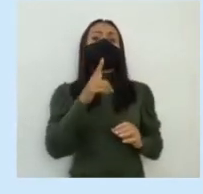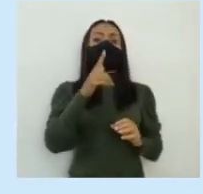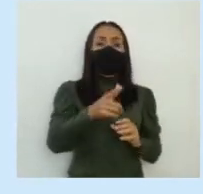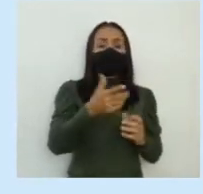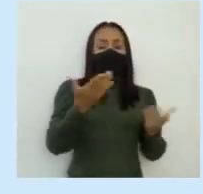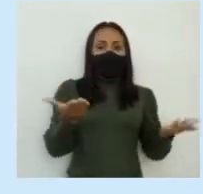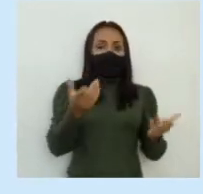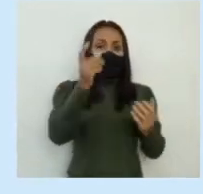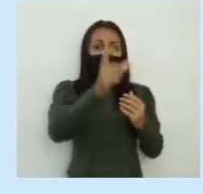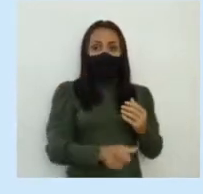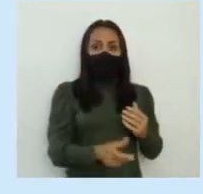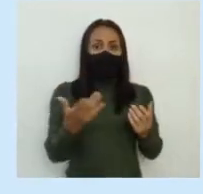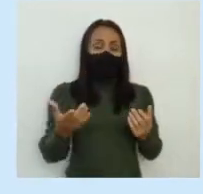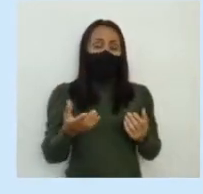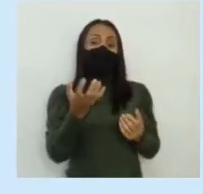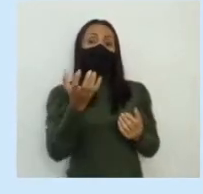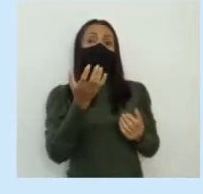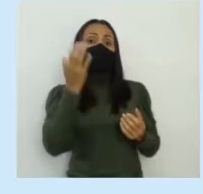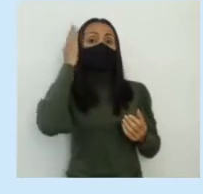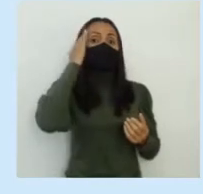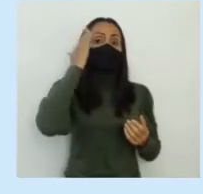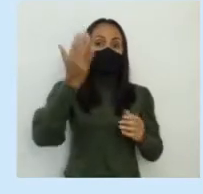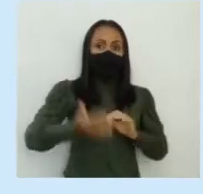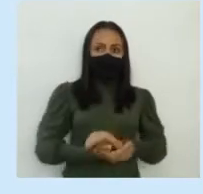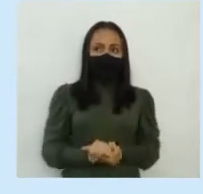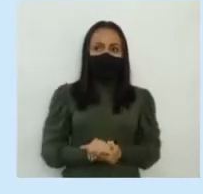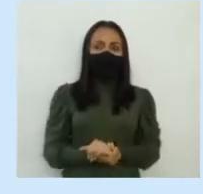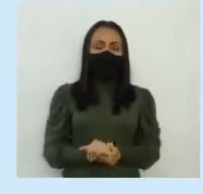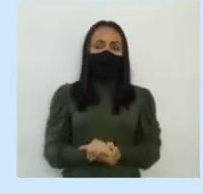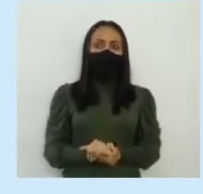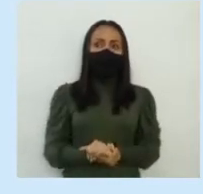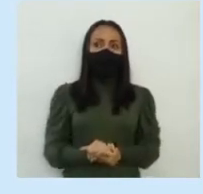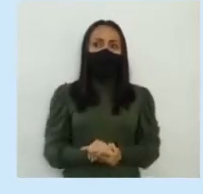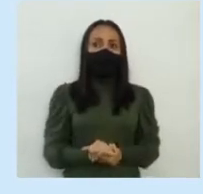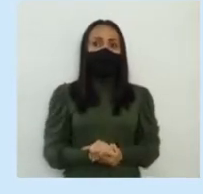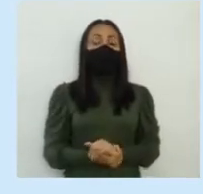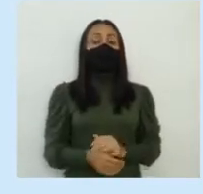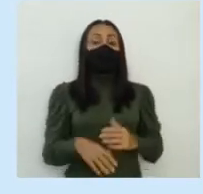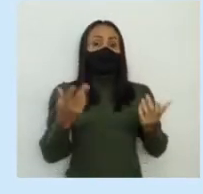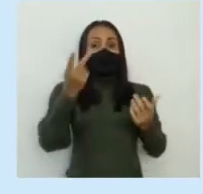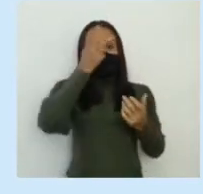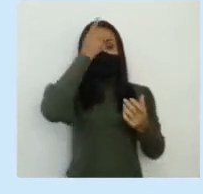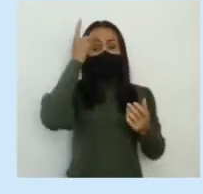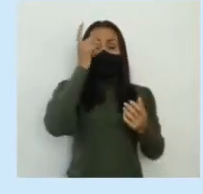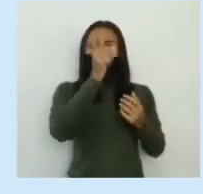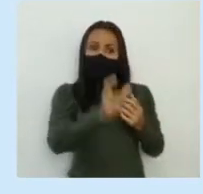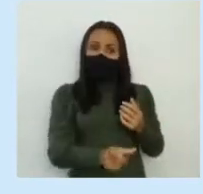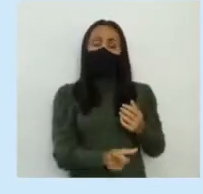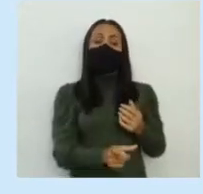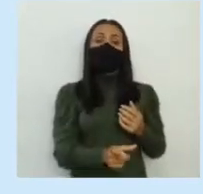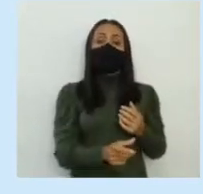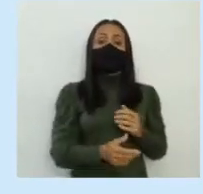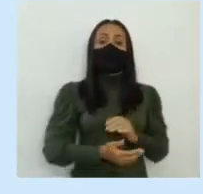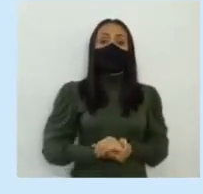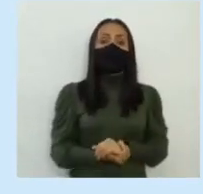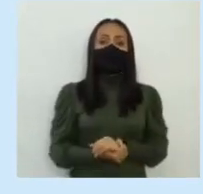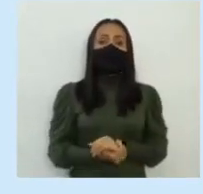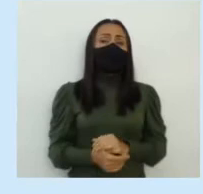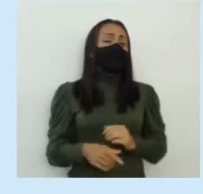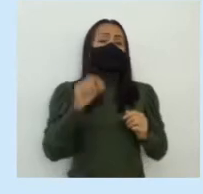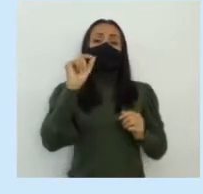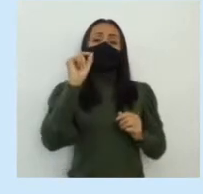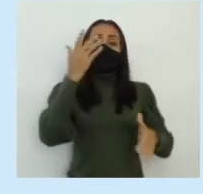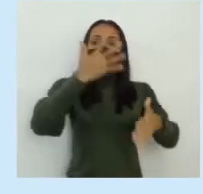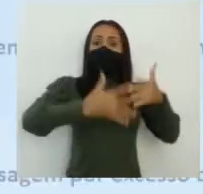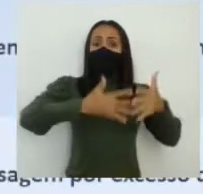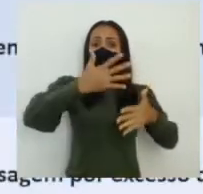com essa mensagem. Vamos focar aqui nas barreiras do receptor. Então, o que é que poderia atrapalhar aqui? Então,